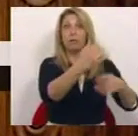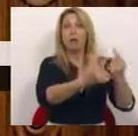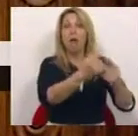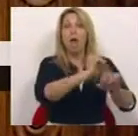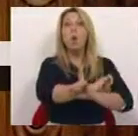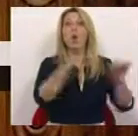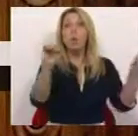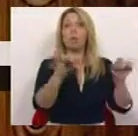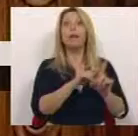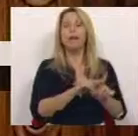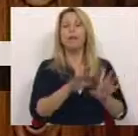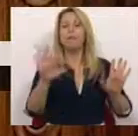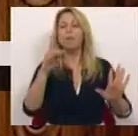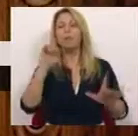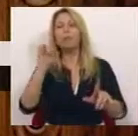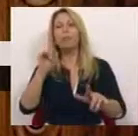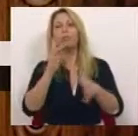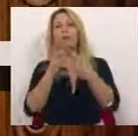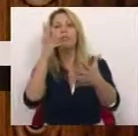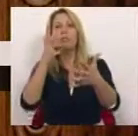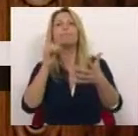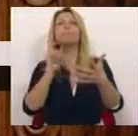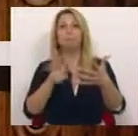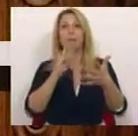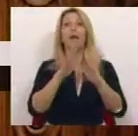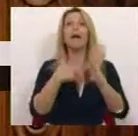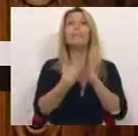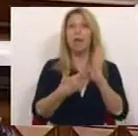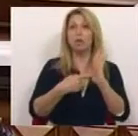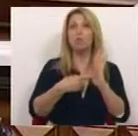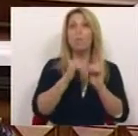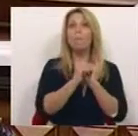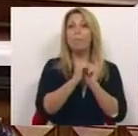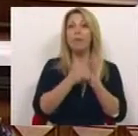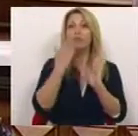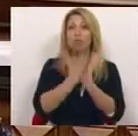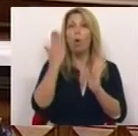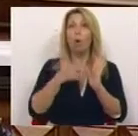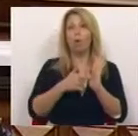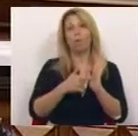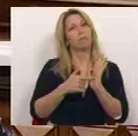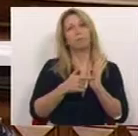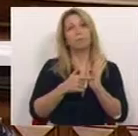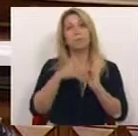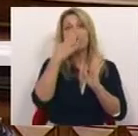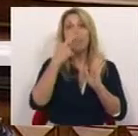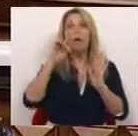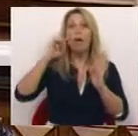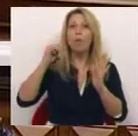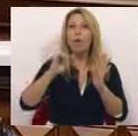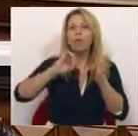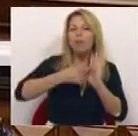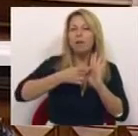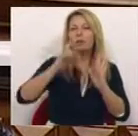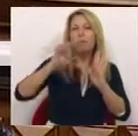que importa sublinhar é que há necessidade desses planos saírem do papel, porque se eles não forem testados, nós não saberemos qual é o grau da